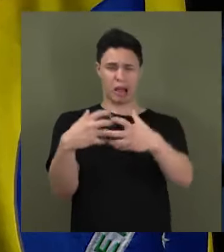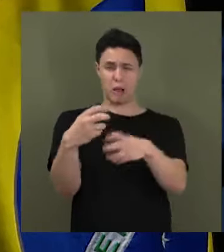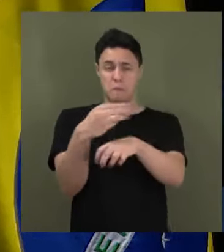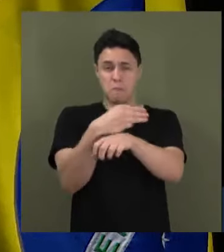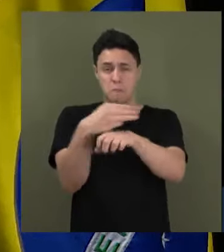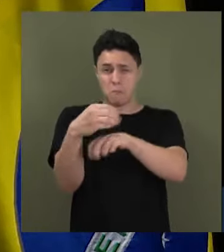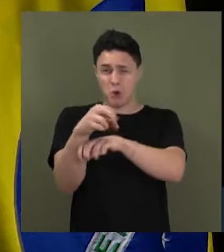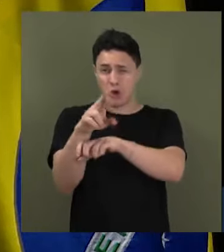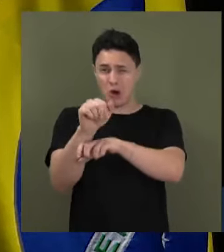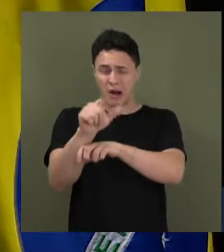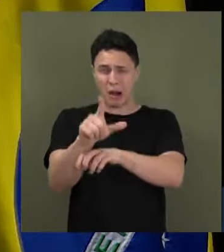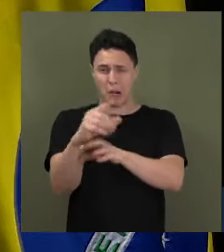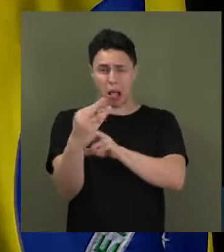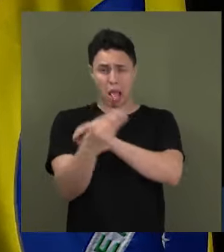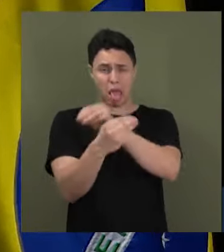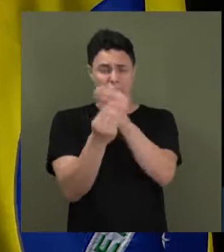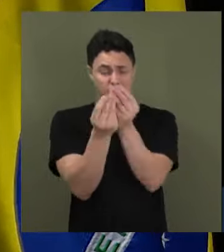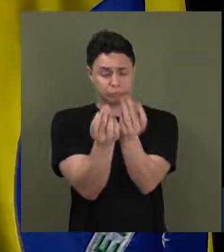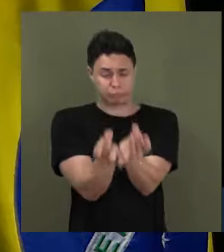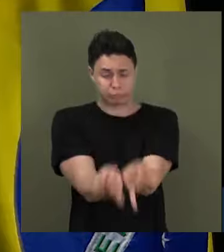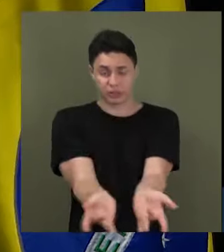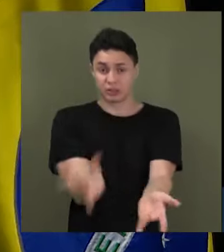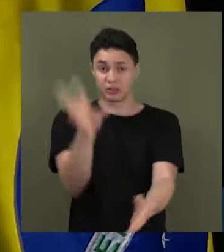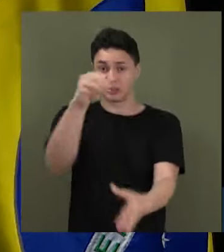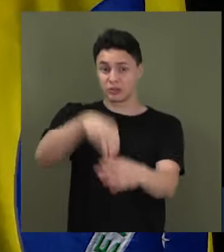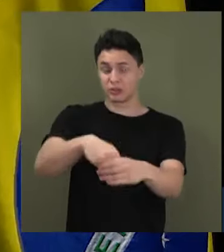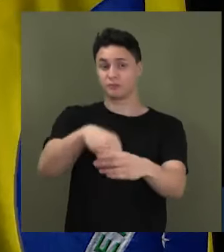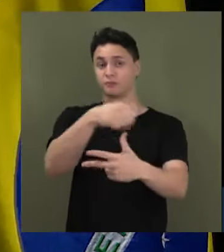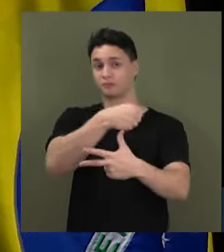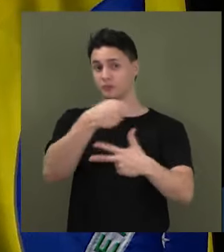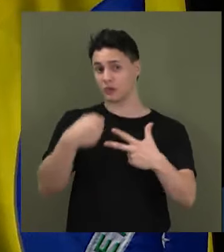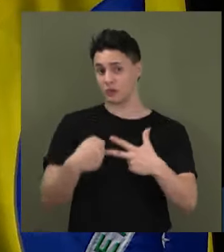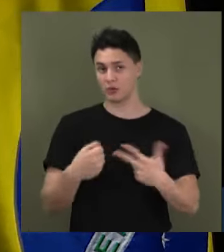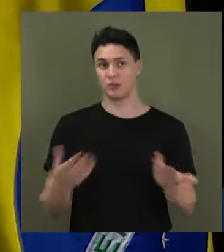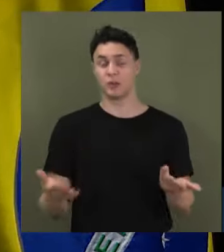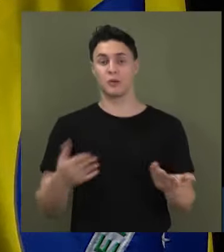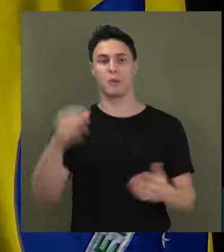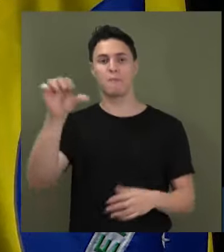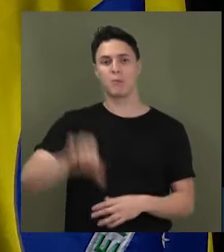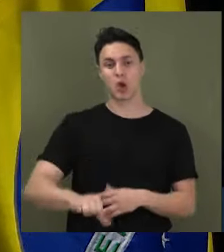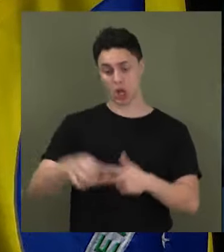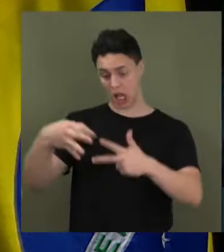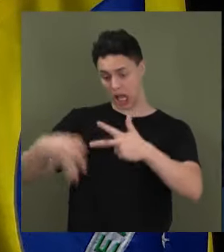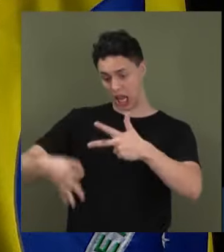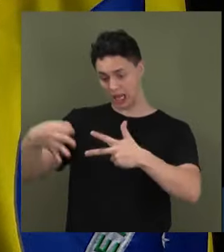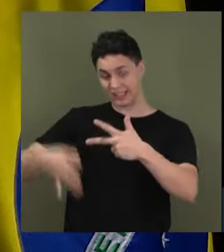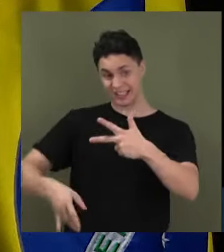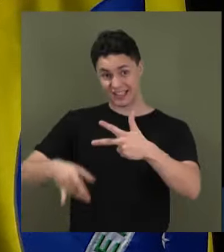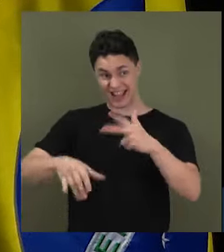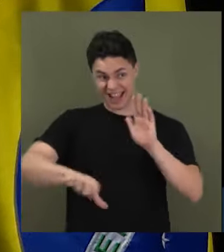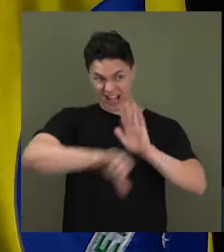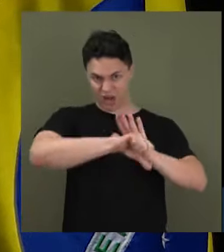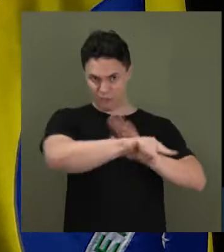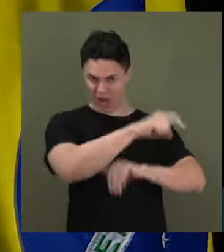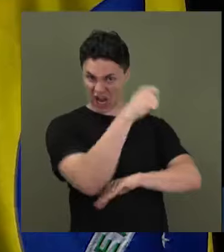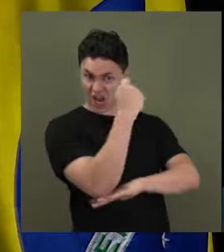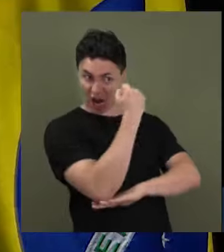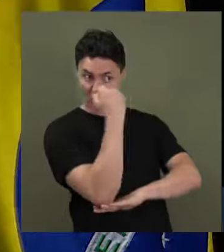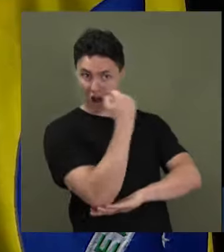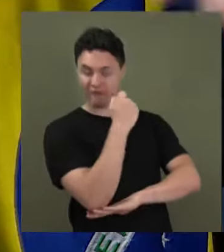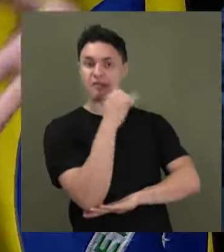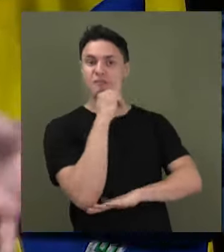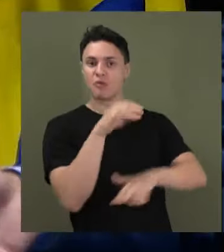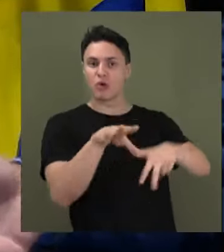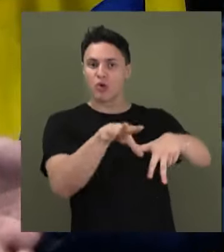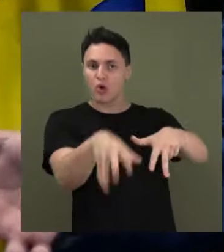Poder Judiciário. E o pior é que os magistrados que cometeram crimes gravíssimos, como a corrupção